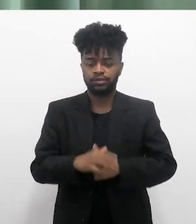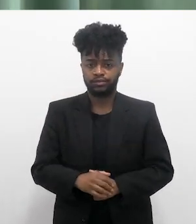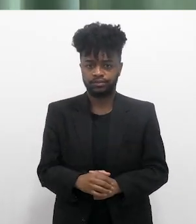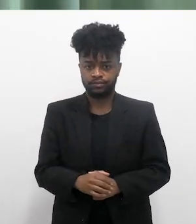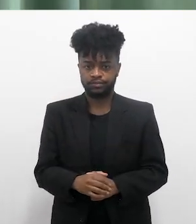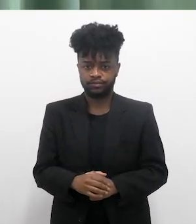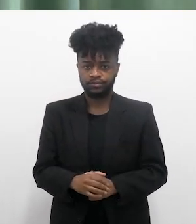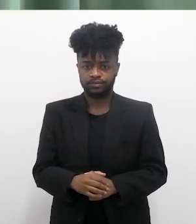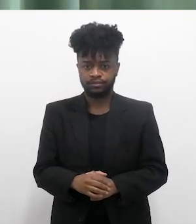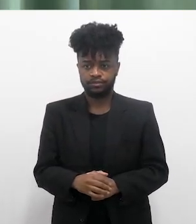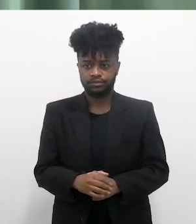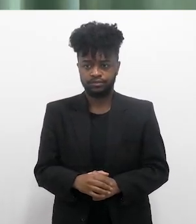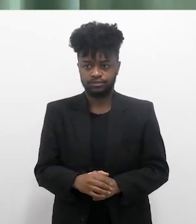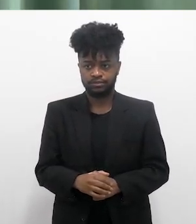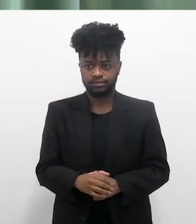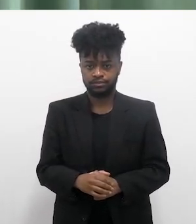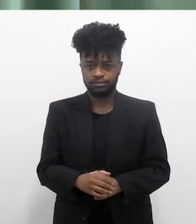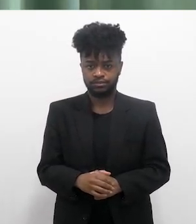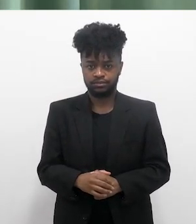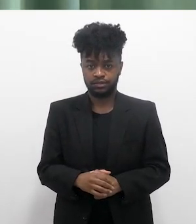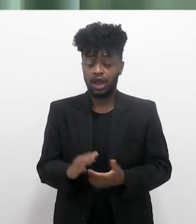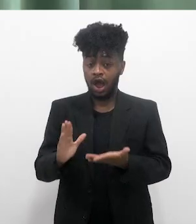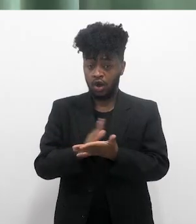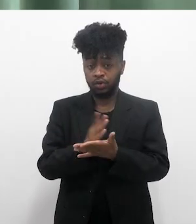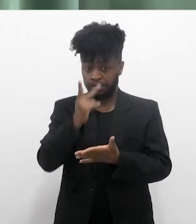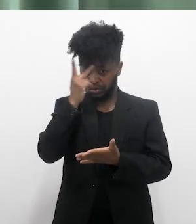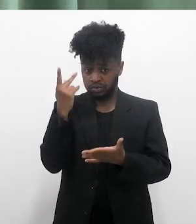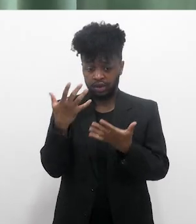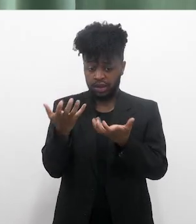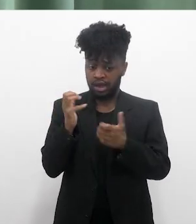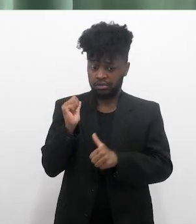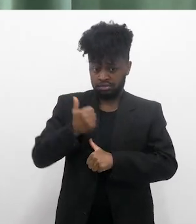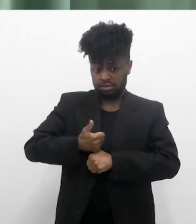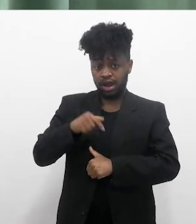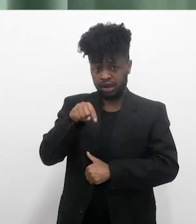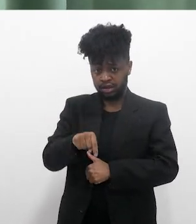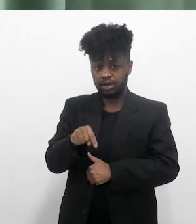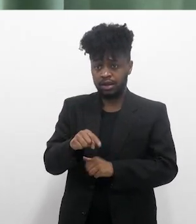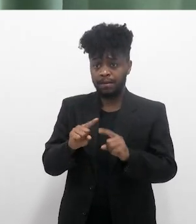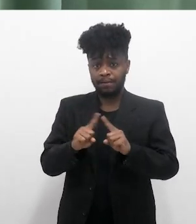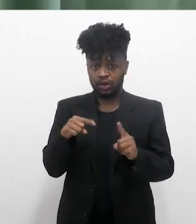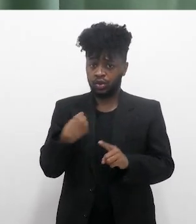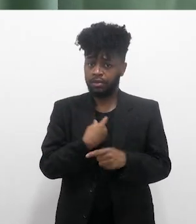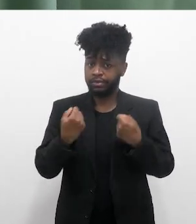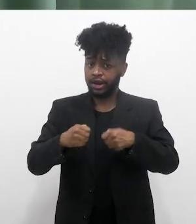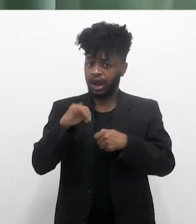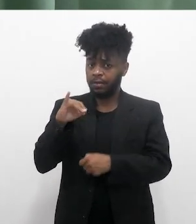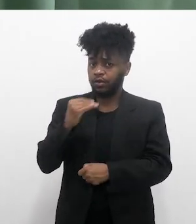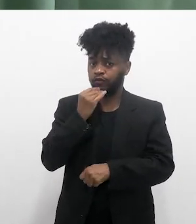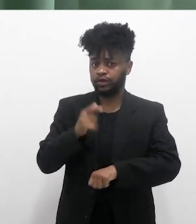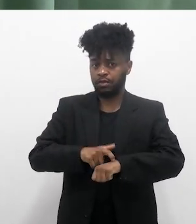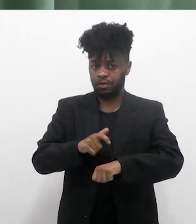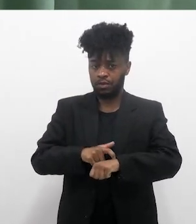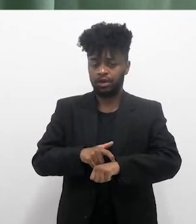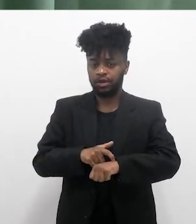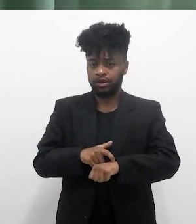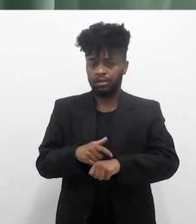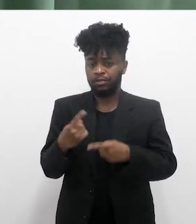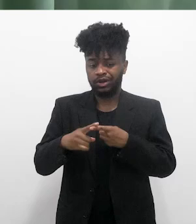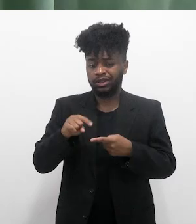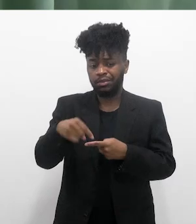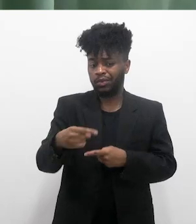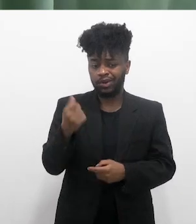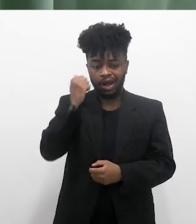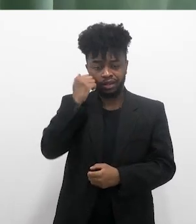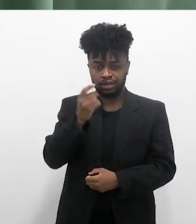Que muitos gostariam de estar no lugar que a gente estava e que a gente aproveitasse aquele momento, para não ficar arrependido. Eu podia